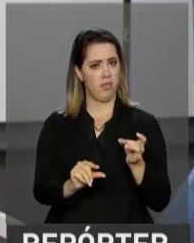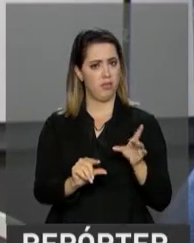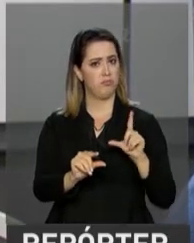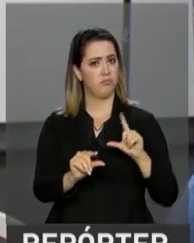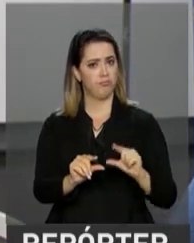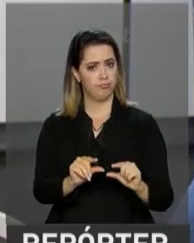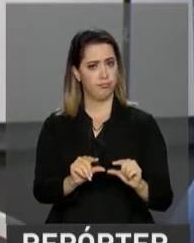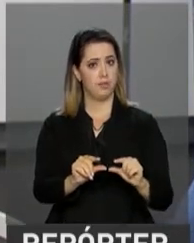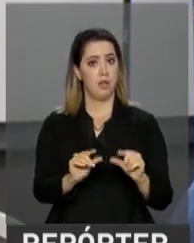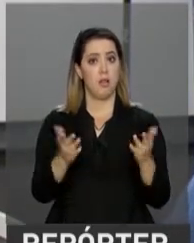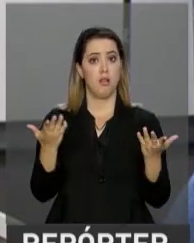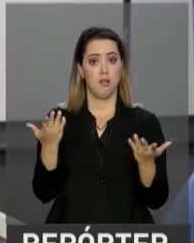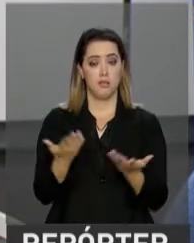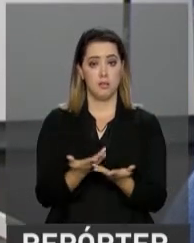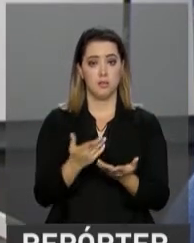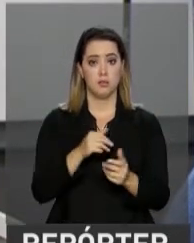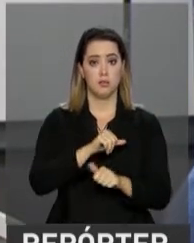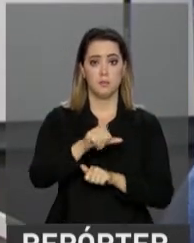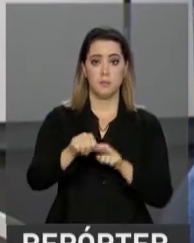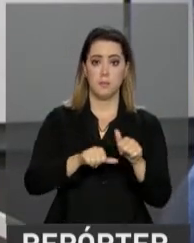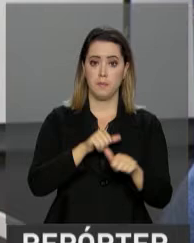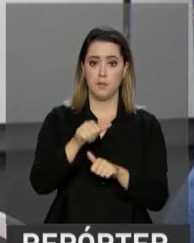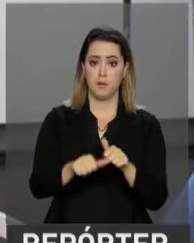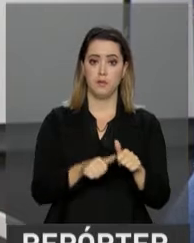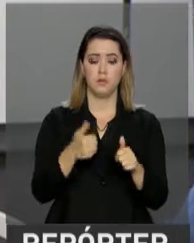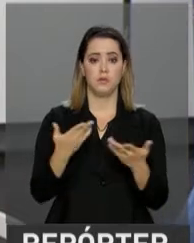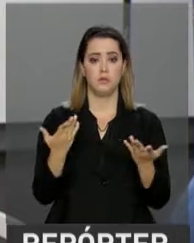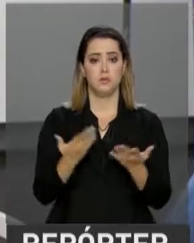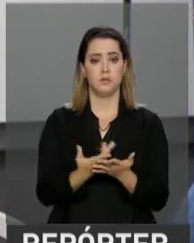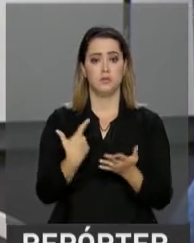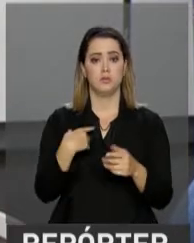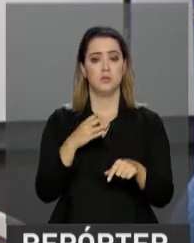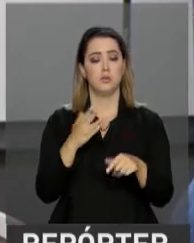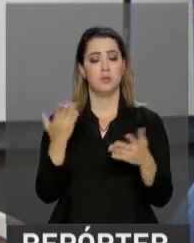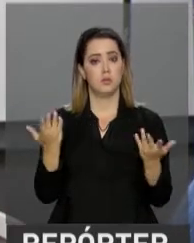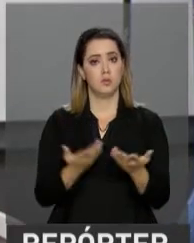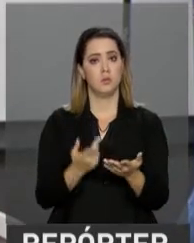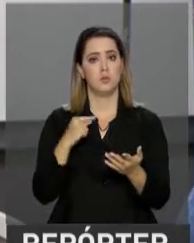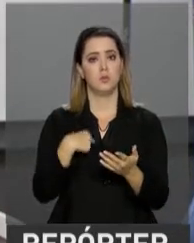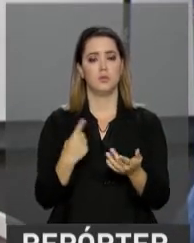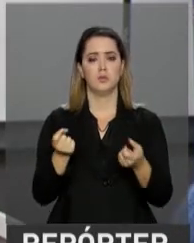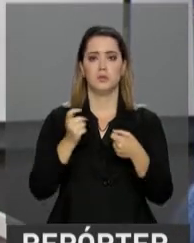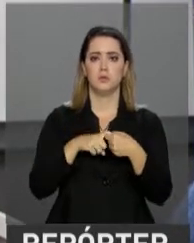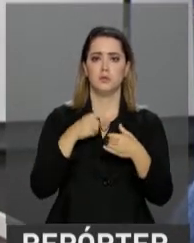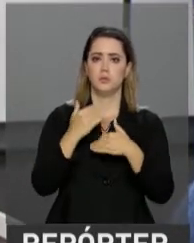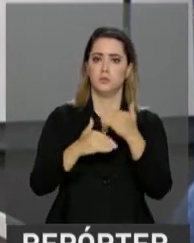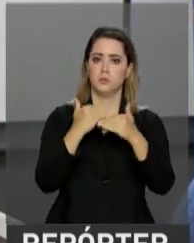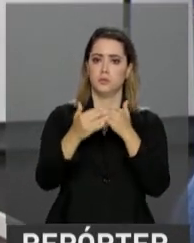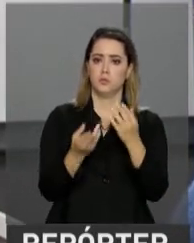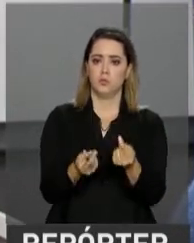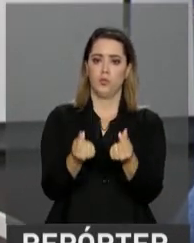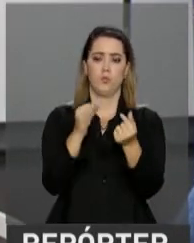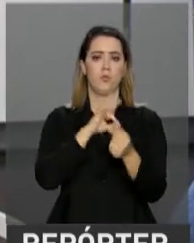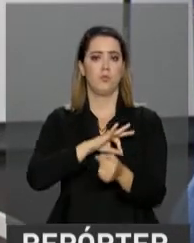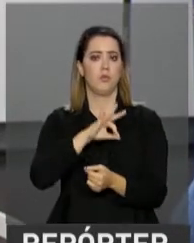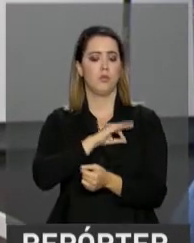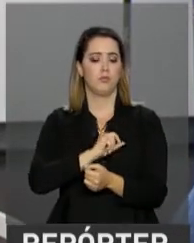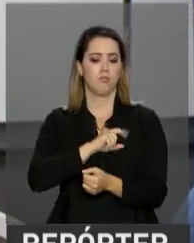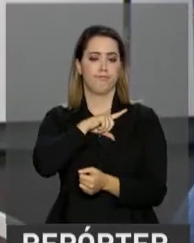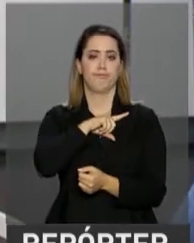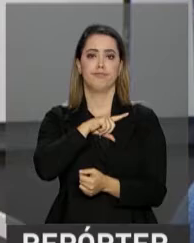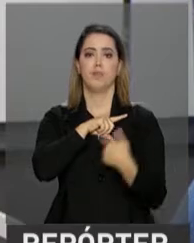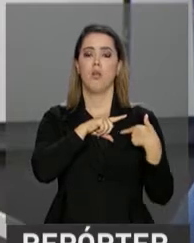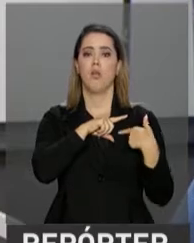represada é intensa e num ambiente onde você tem uma recomposição maior da renda dada a redução